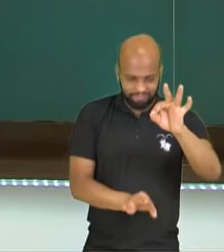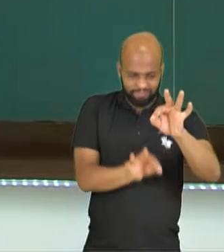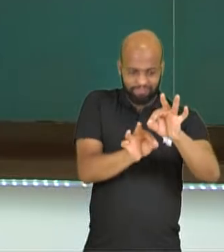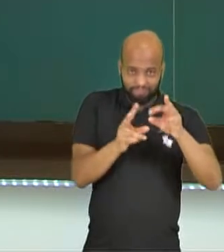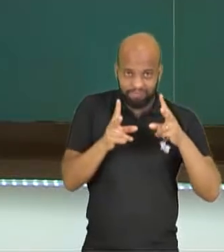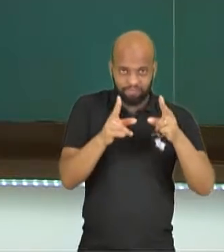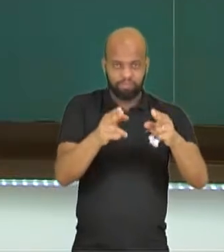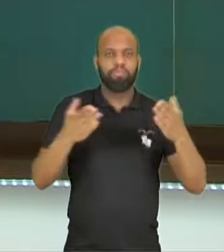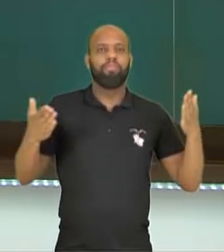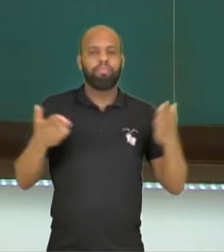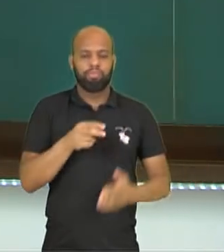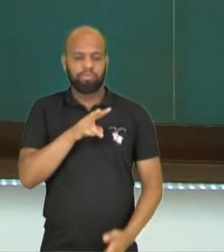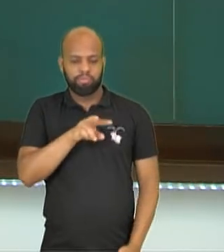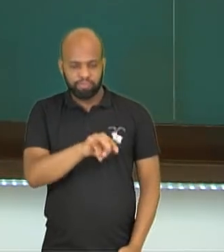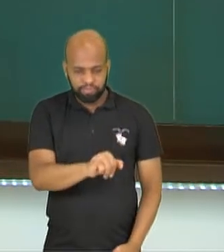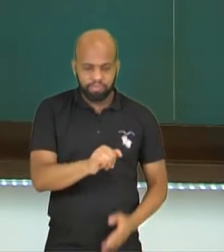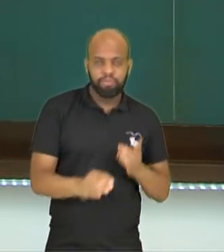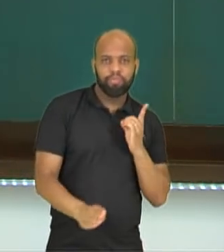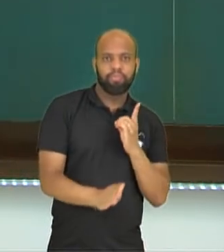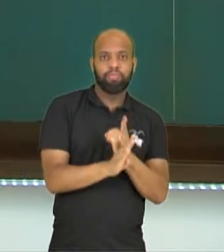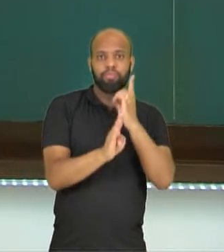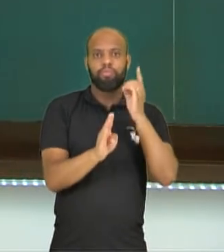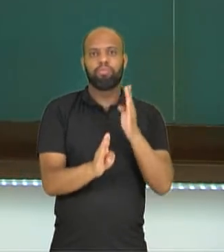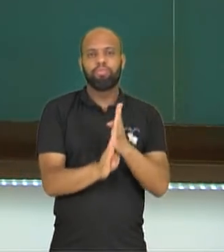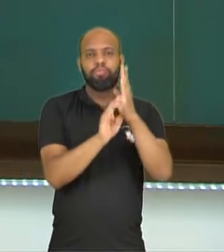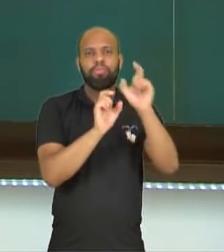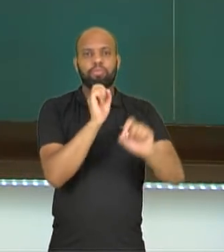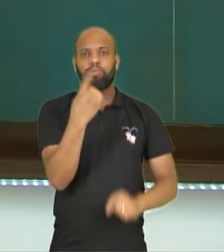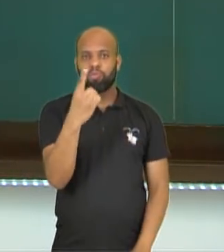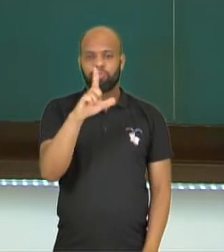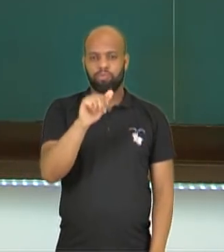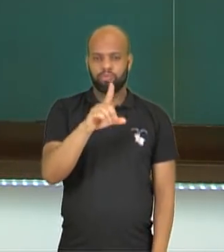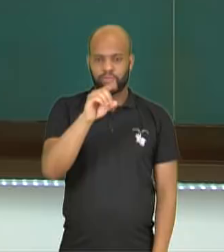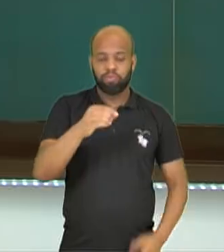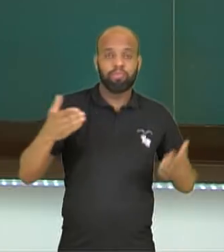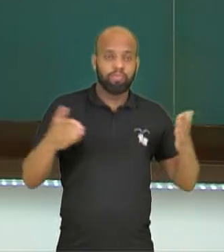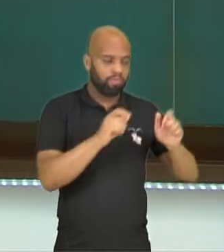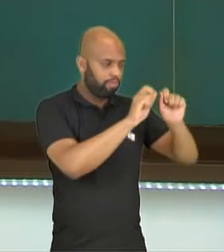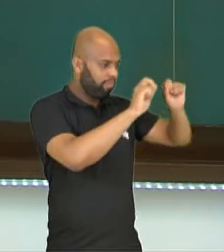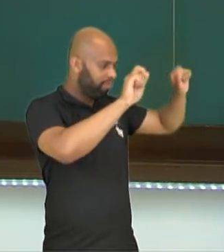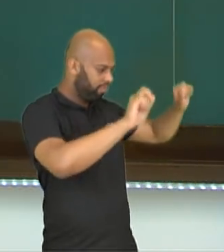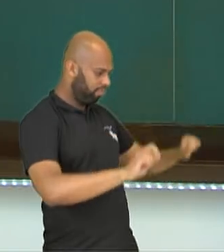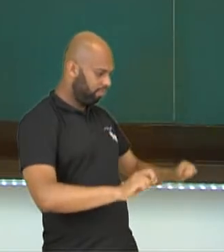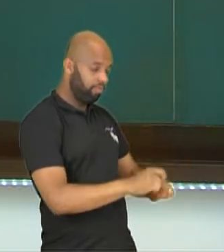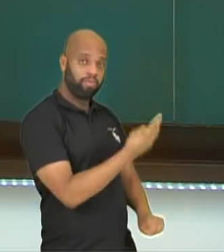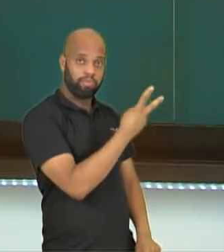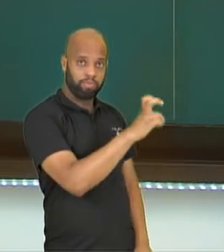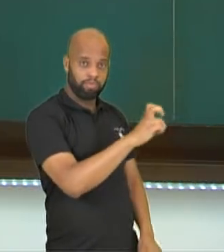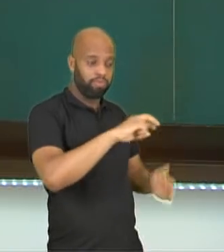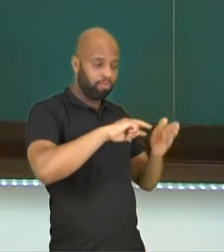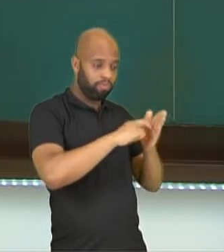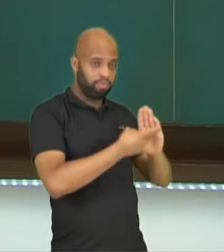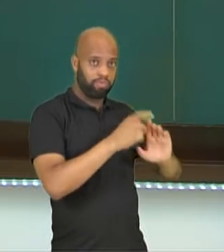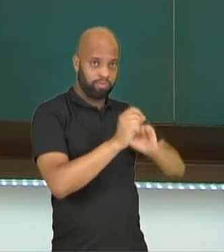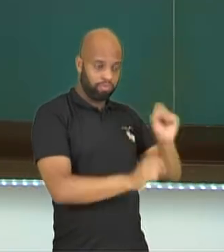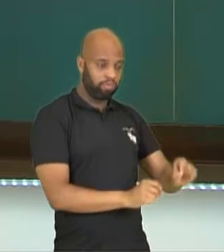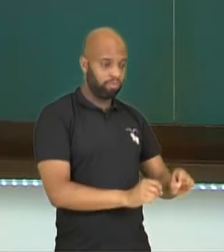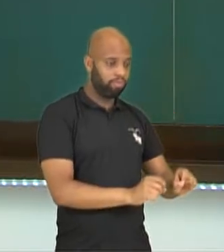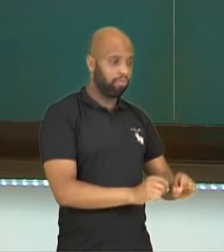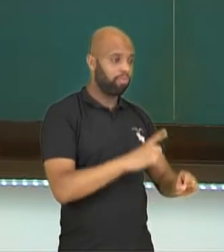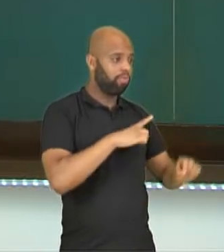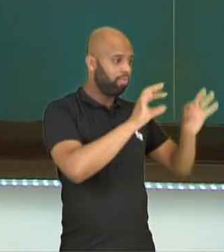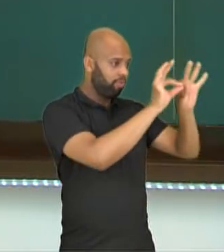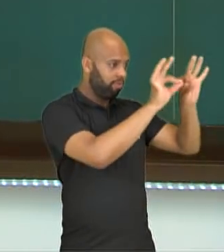disso, vamos determinar o lado. Então, agora ele deu a área. Então, a área é 25. Então, significa que lado vezes lado